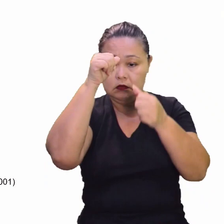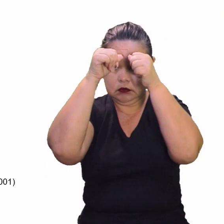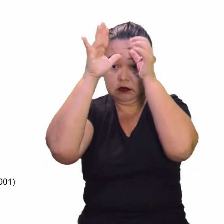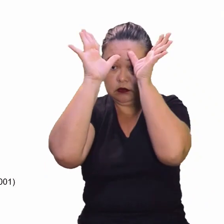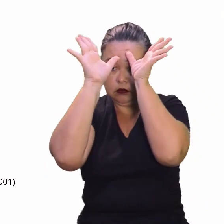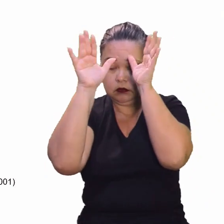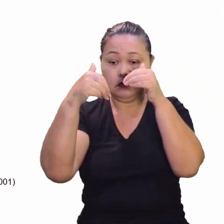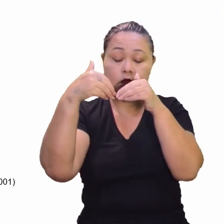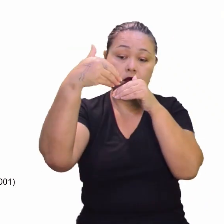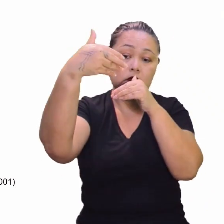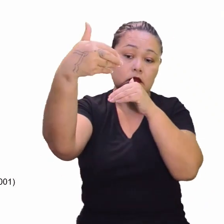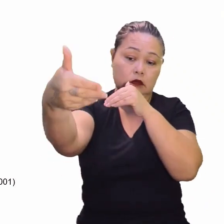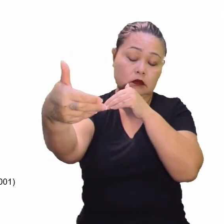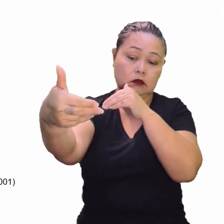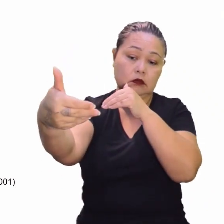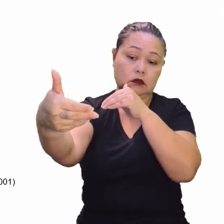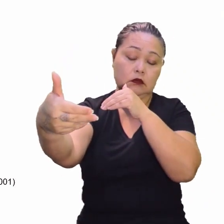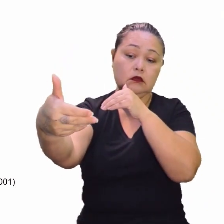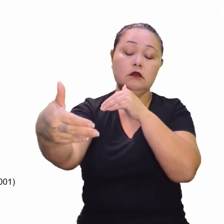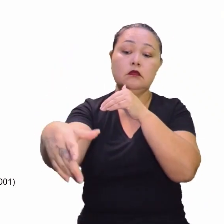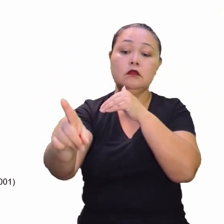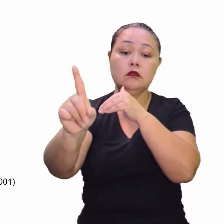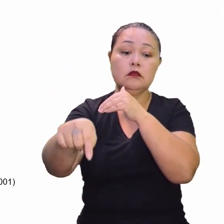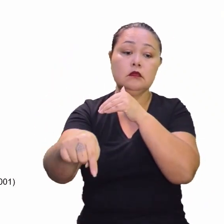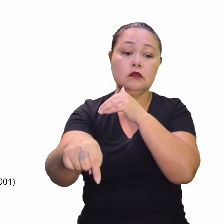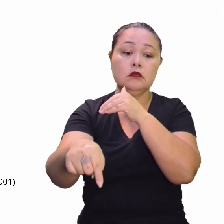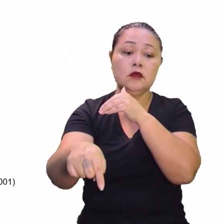Acre, depois entra no Peru para poder também escoar.